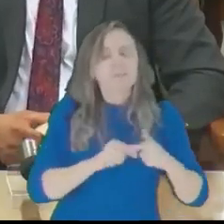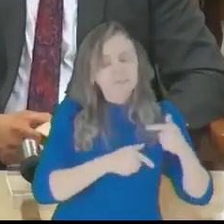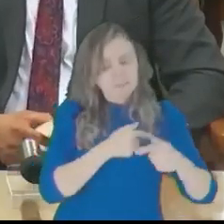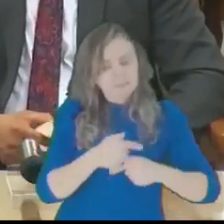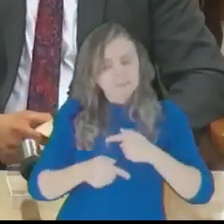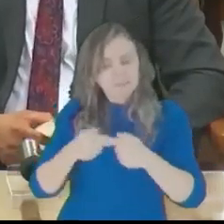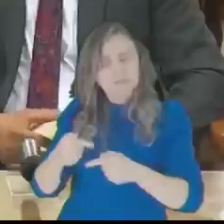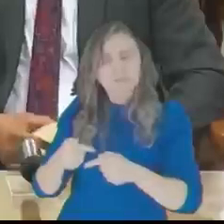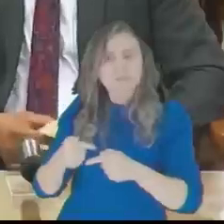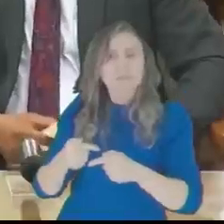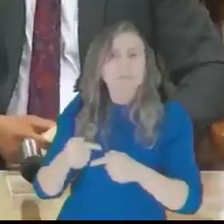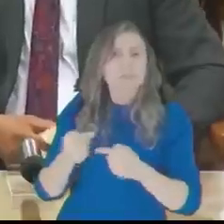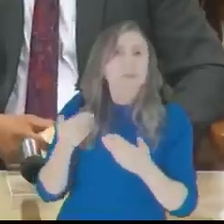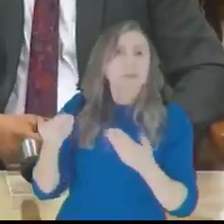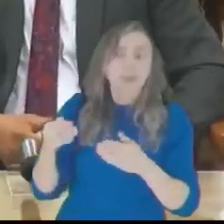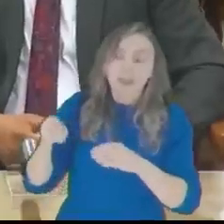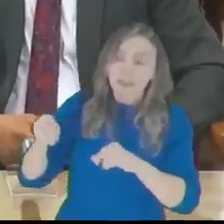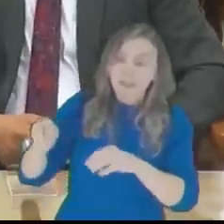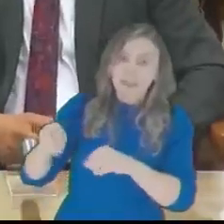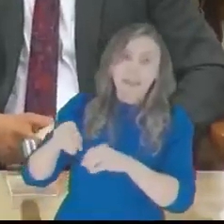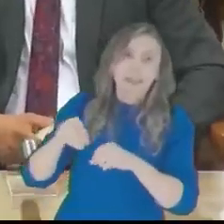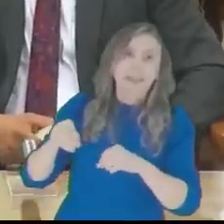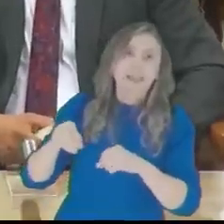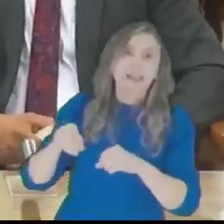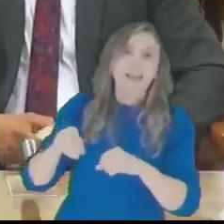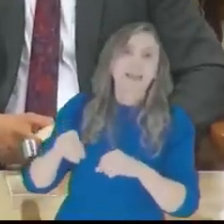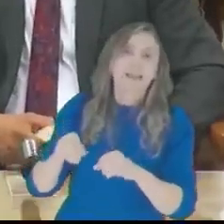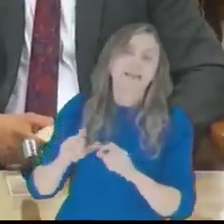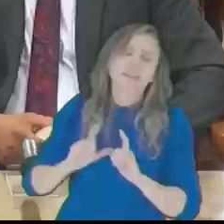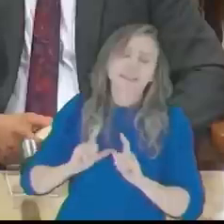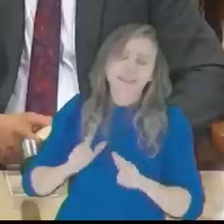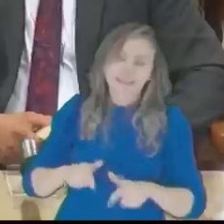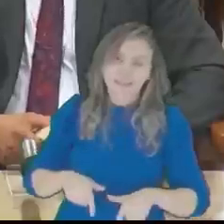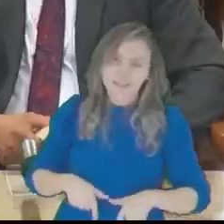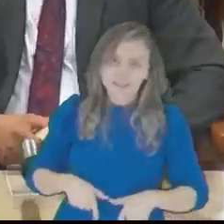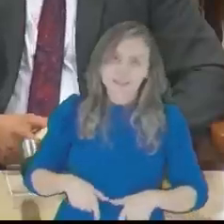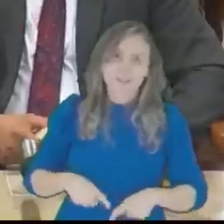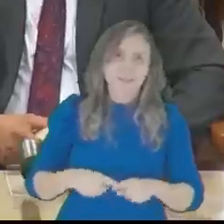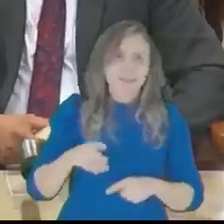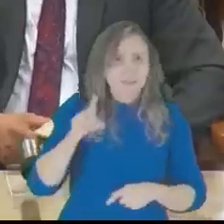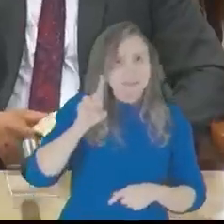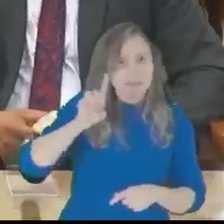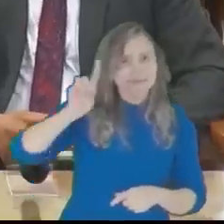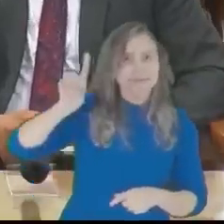é a areia do mar? Judeu. Israel. Mas Deus não esqueceu da areia.